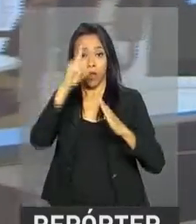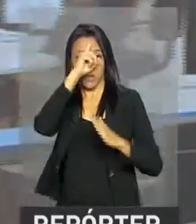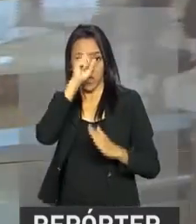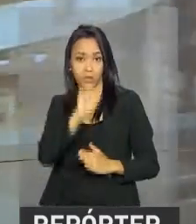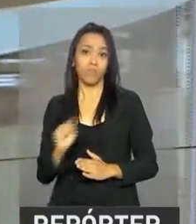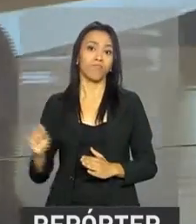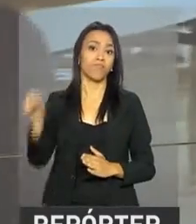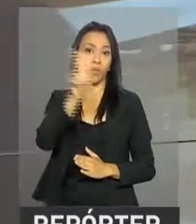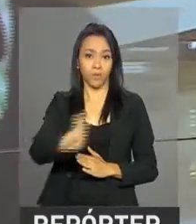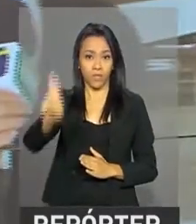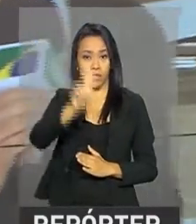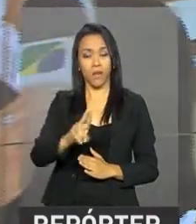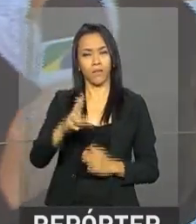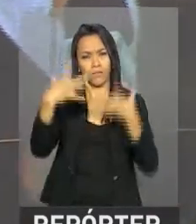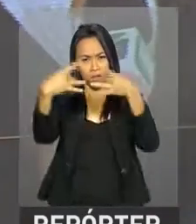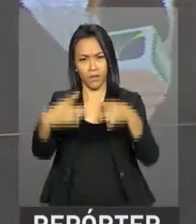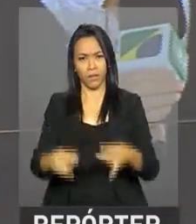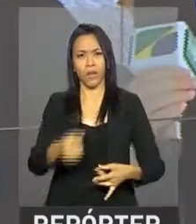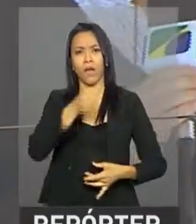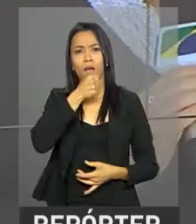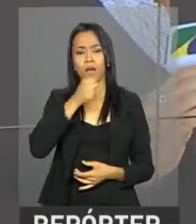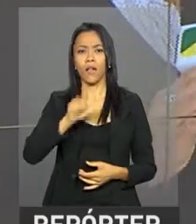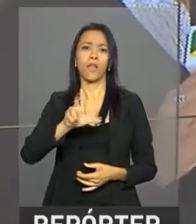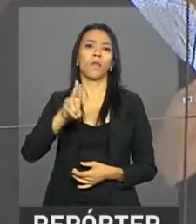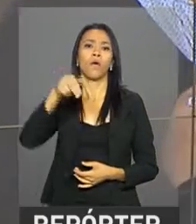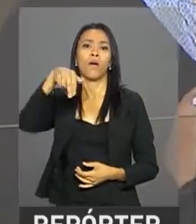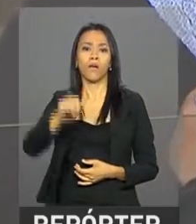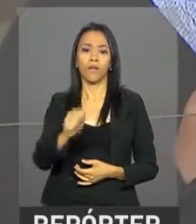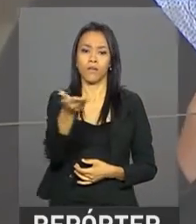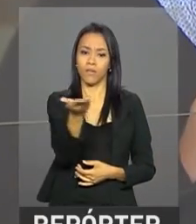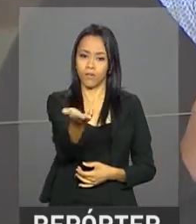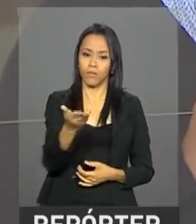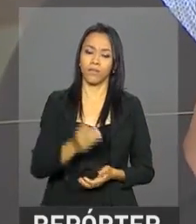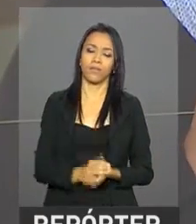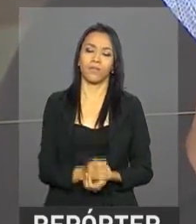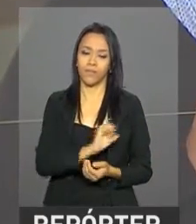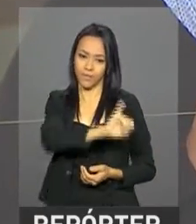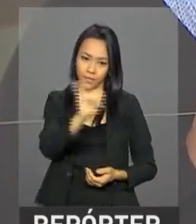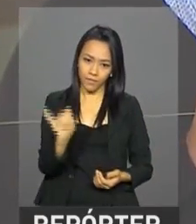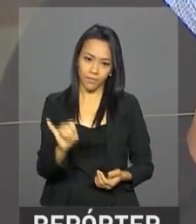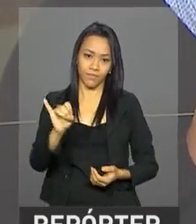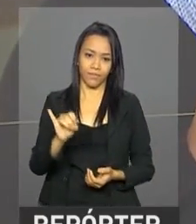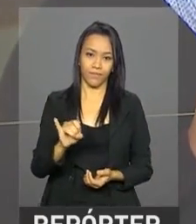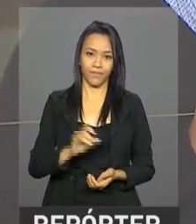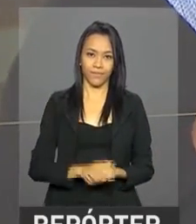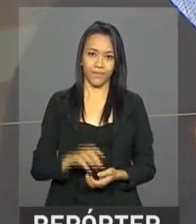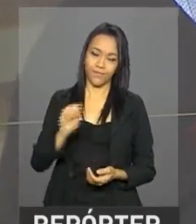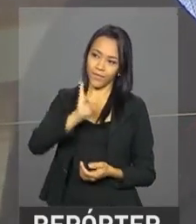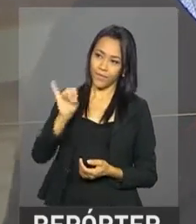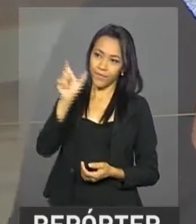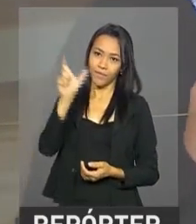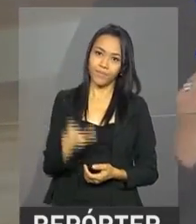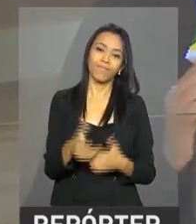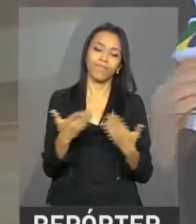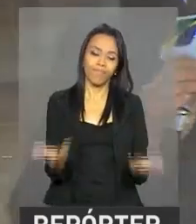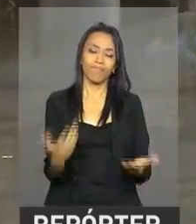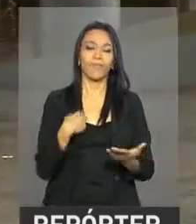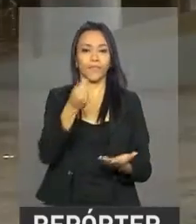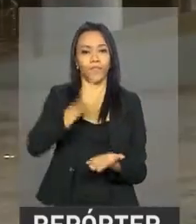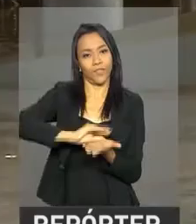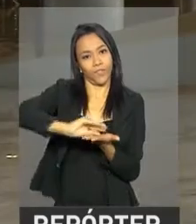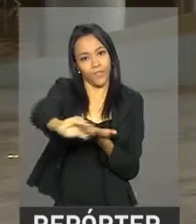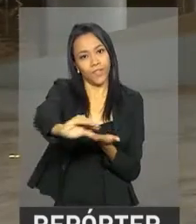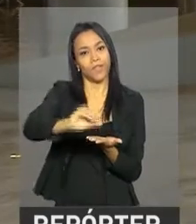para a gente é a repórter Luana Karen, que conversa com a gente agora ao vivo. Oi, Luana. Olá, Leandro. Os recursos vão